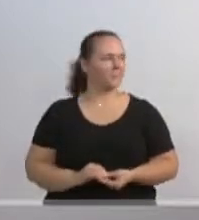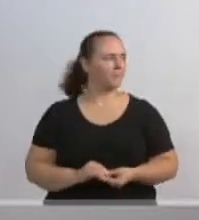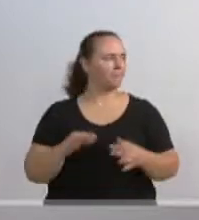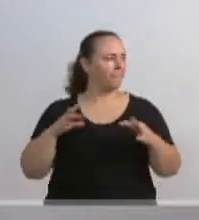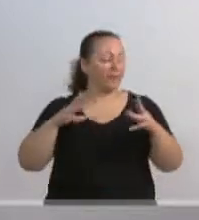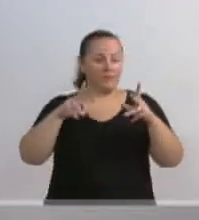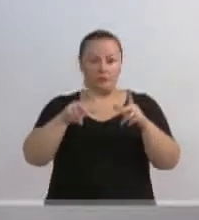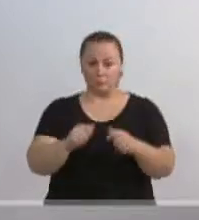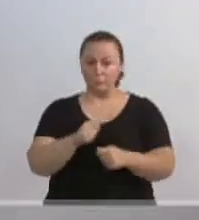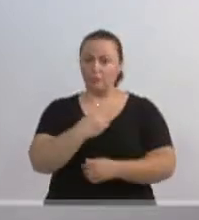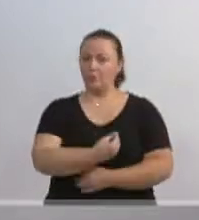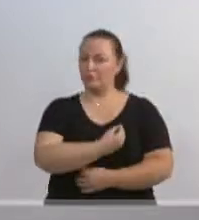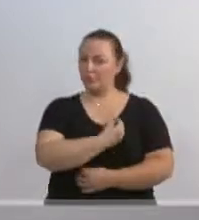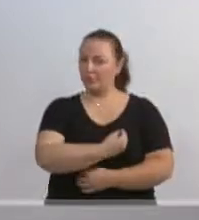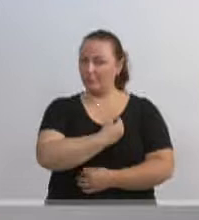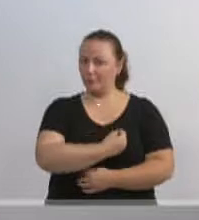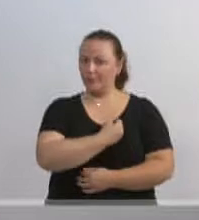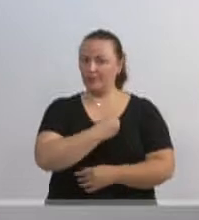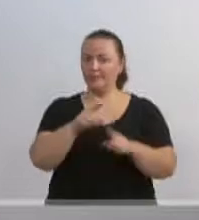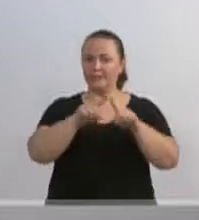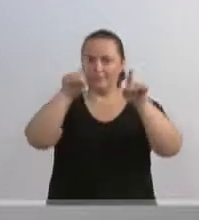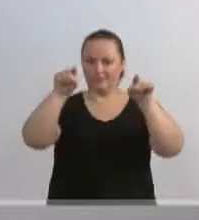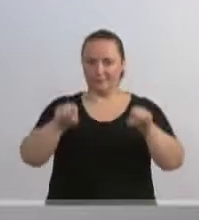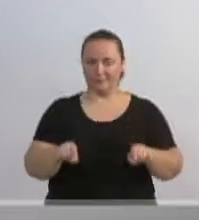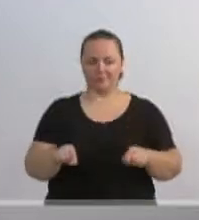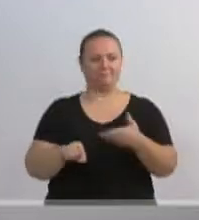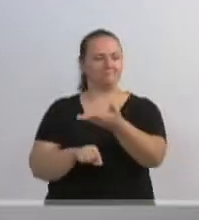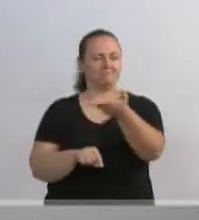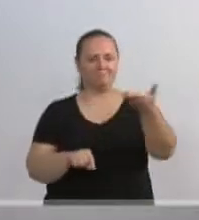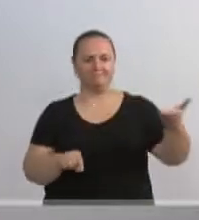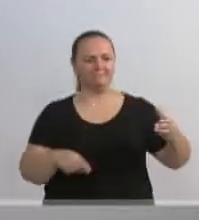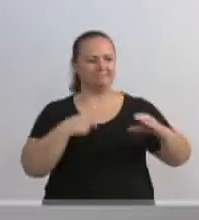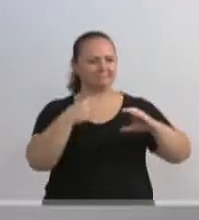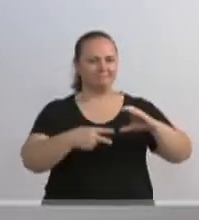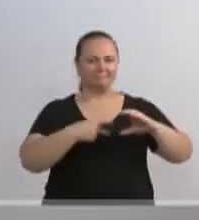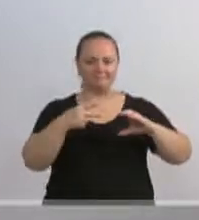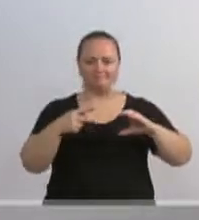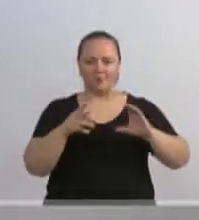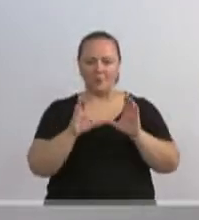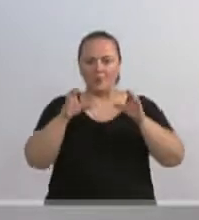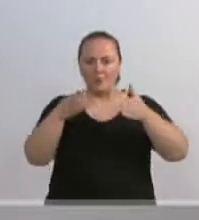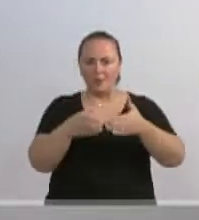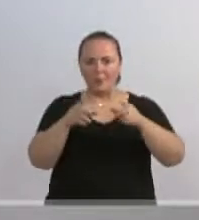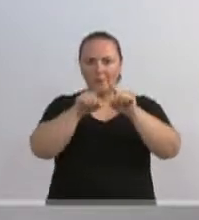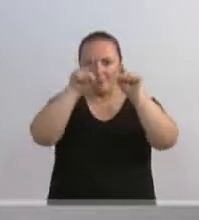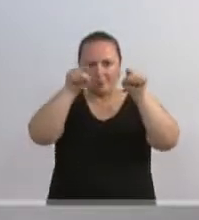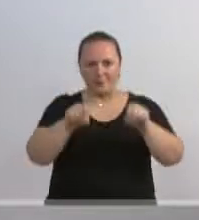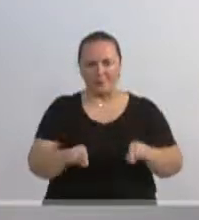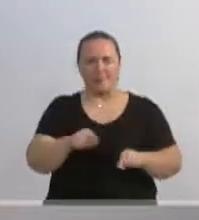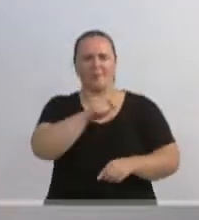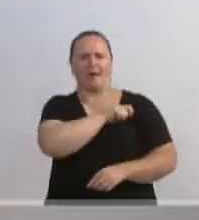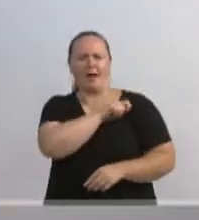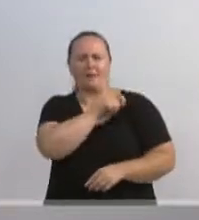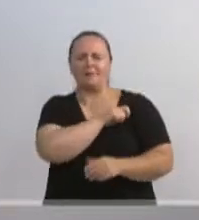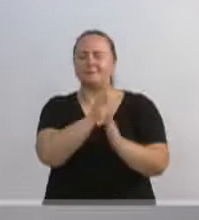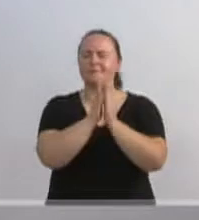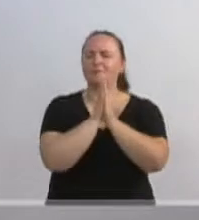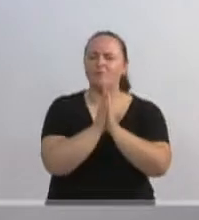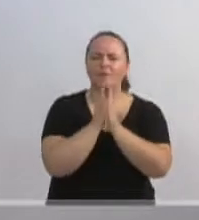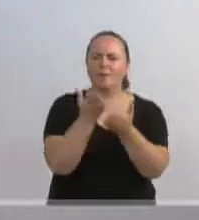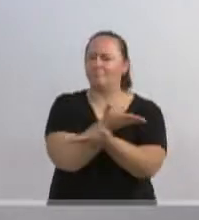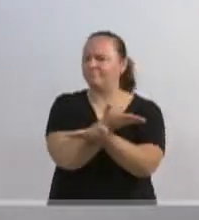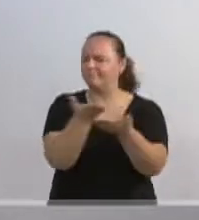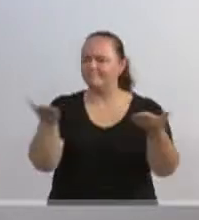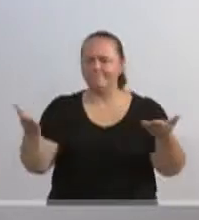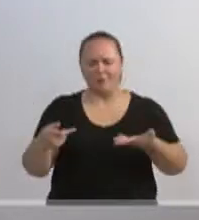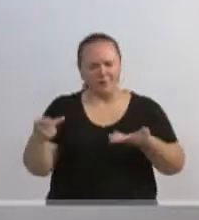estarão a todos os servidores da câmara são convidados eu repito toda a comunidade acadêmica por gentileza todos estejam